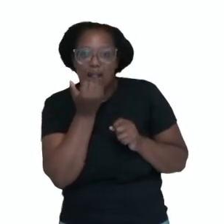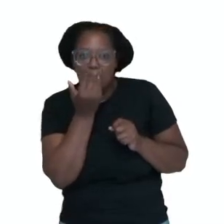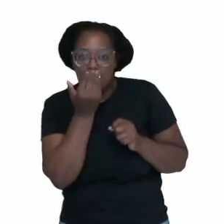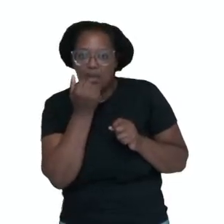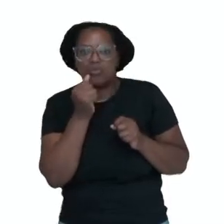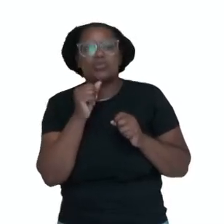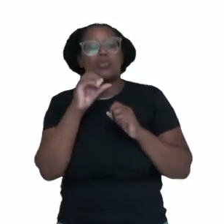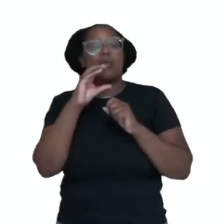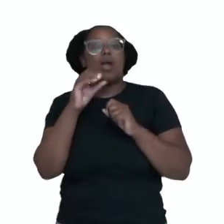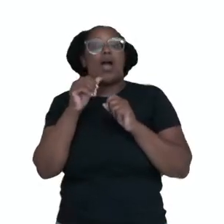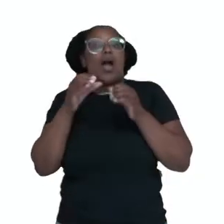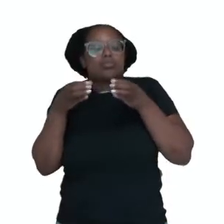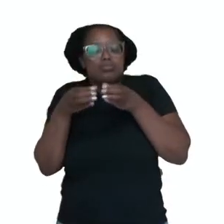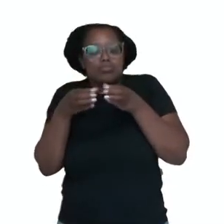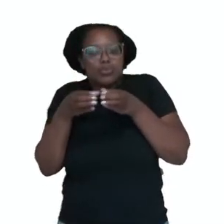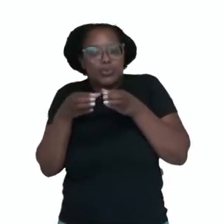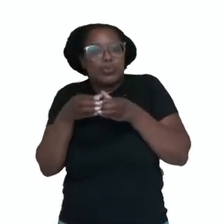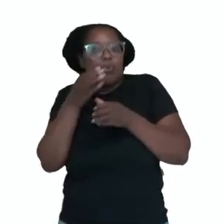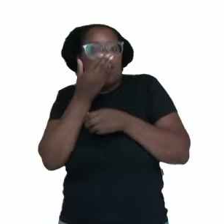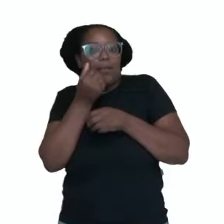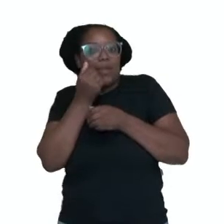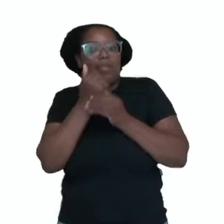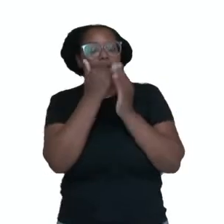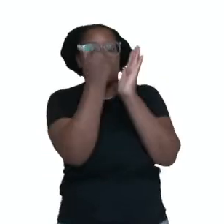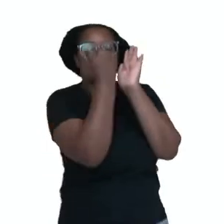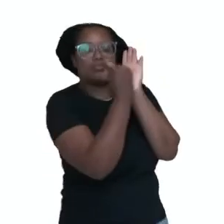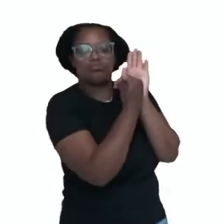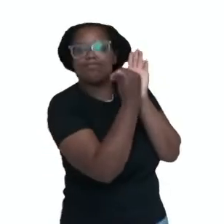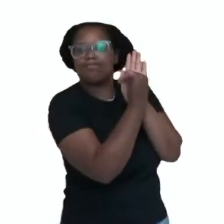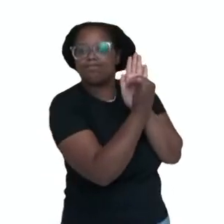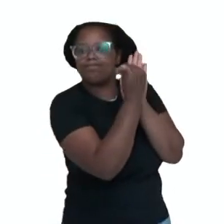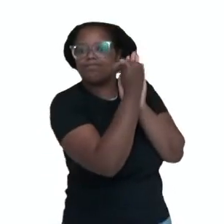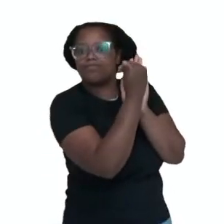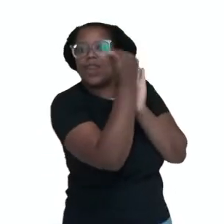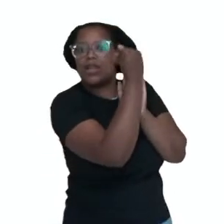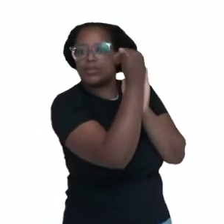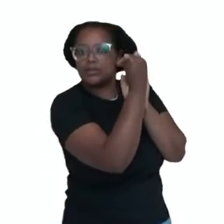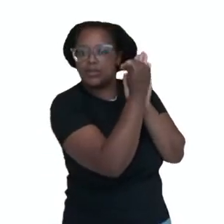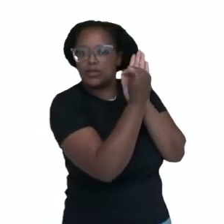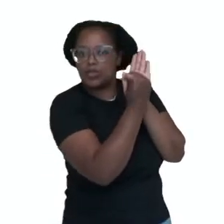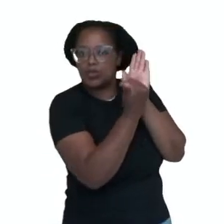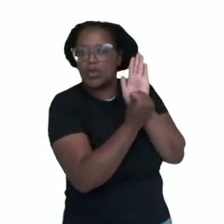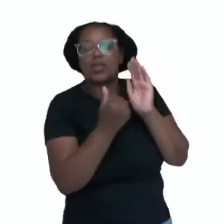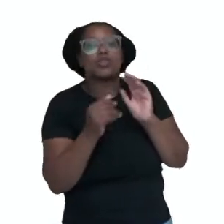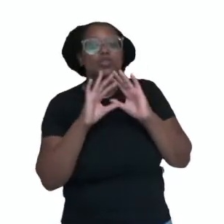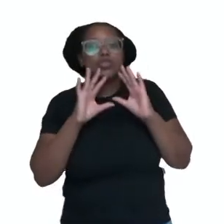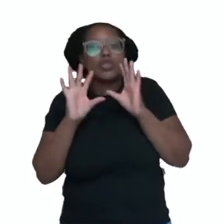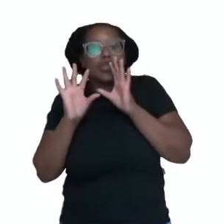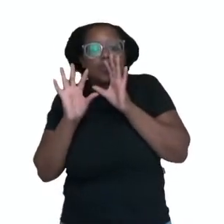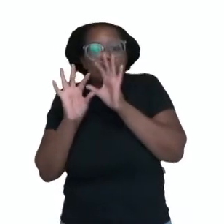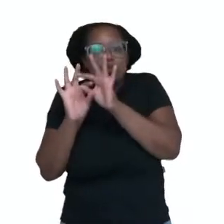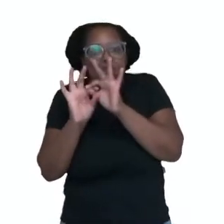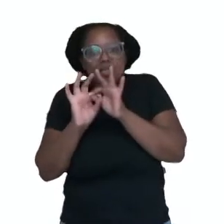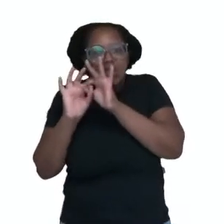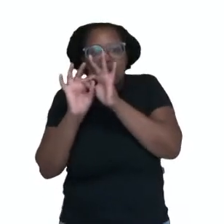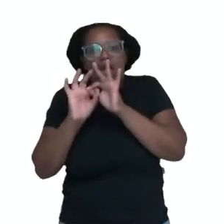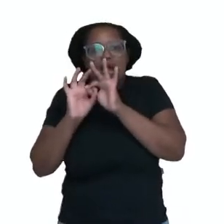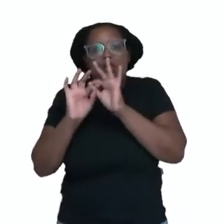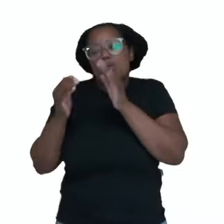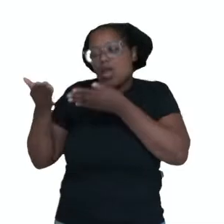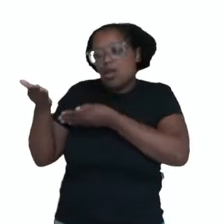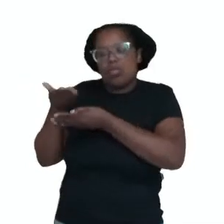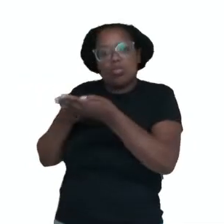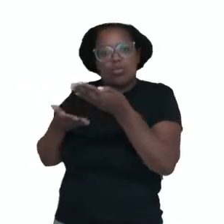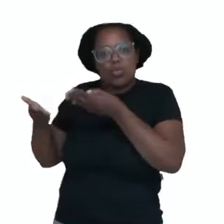Cadeia alimentar é a sequência, por isso a palavra cadeia, de interações entre diferentes